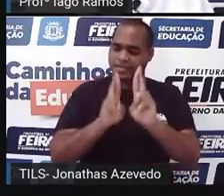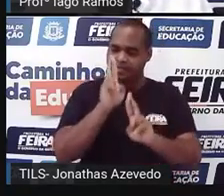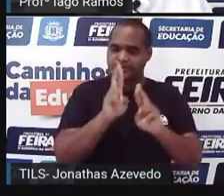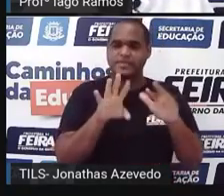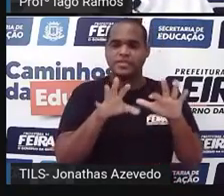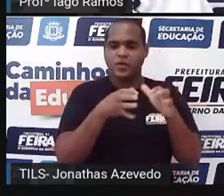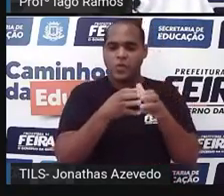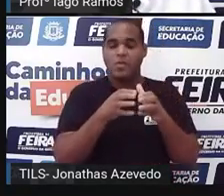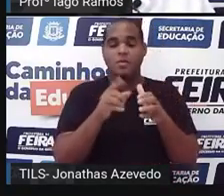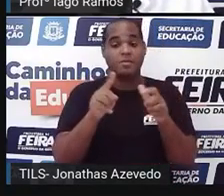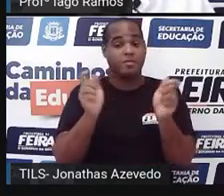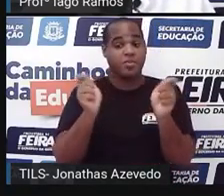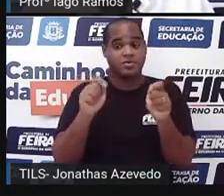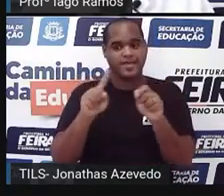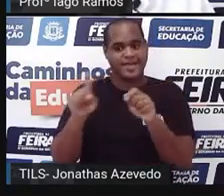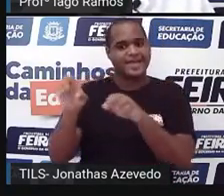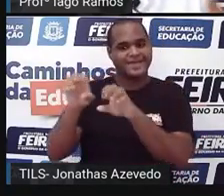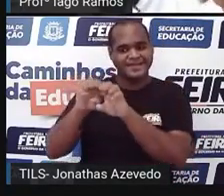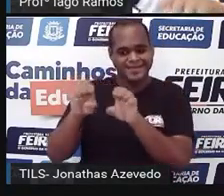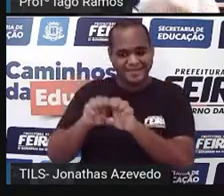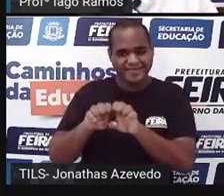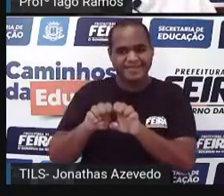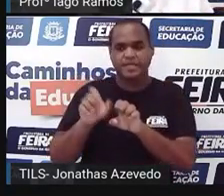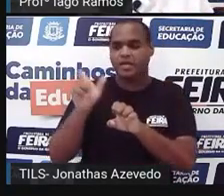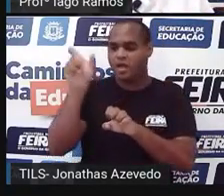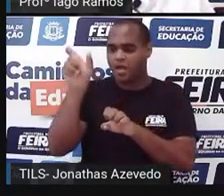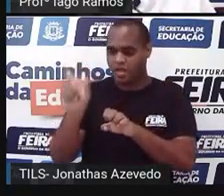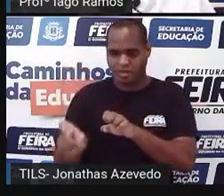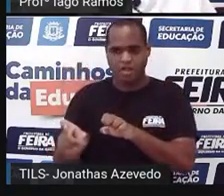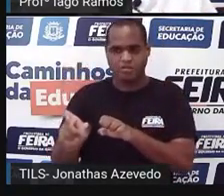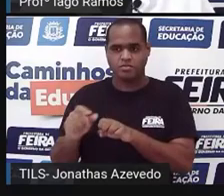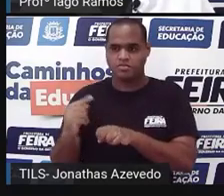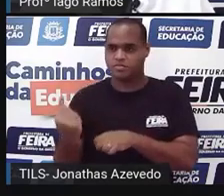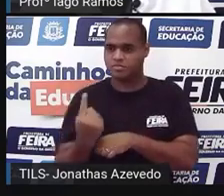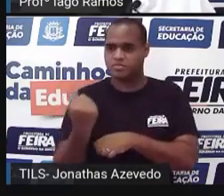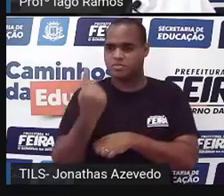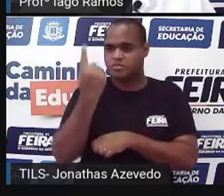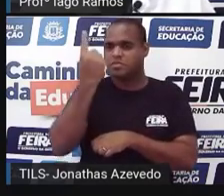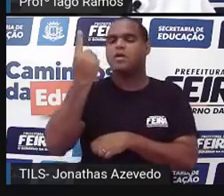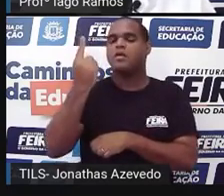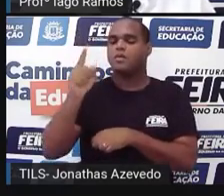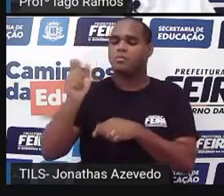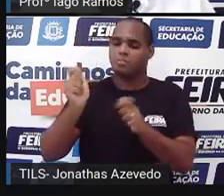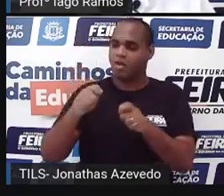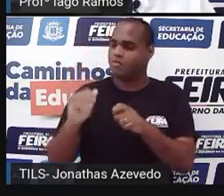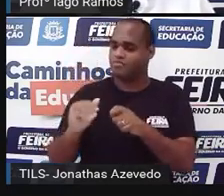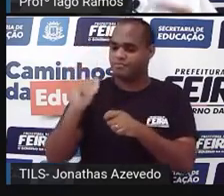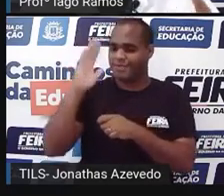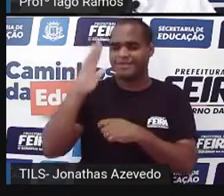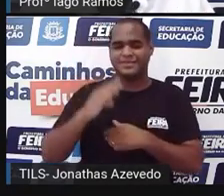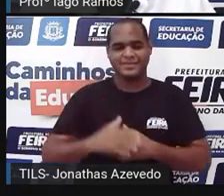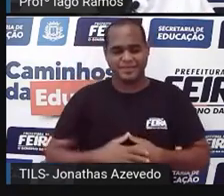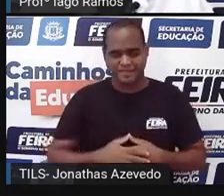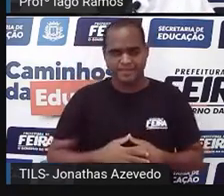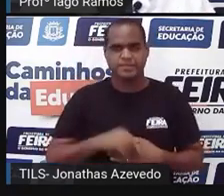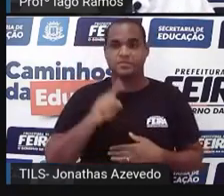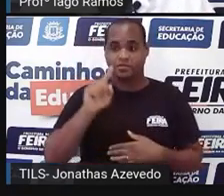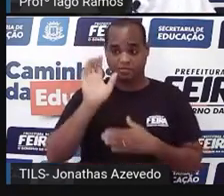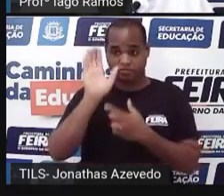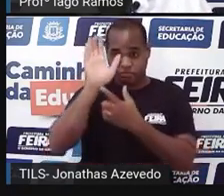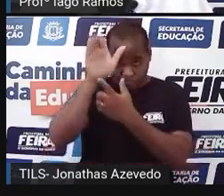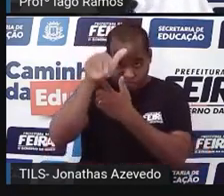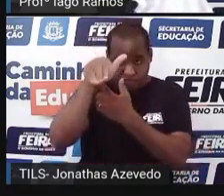jogadores uma estrutura né uma estatura com uma altura um pouquinho maior tá então no